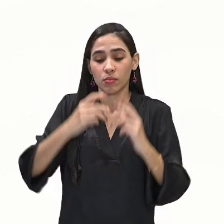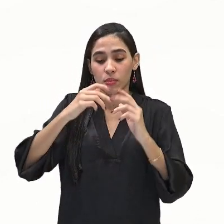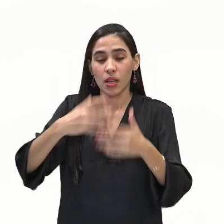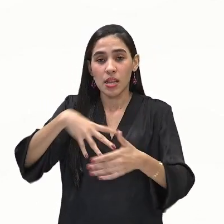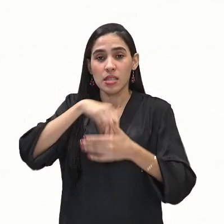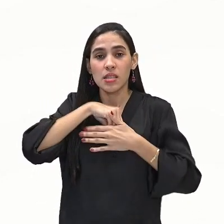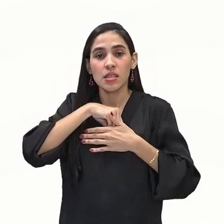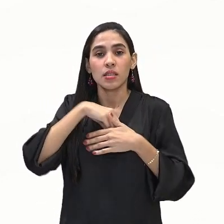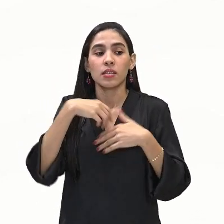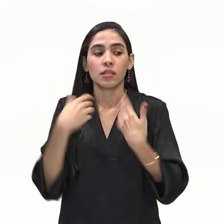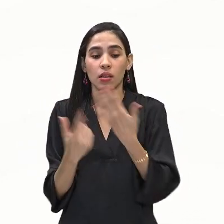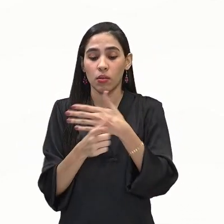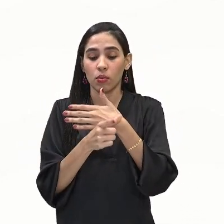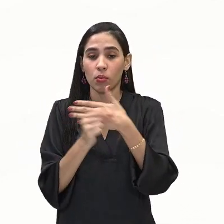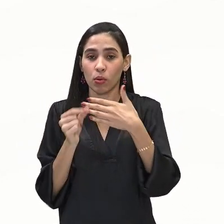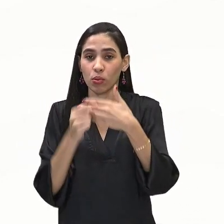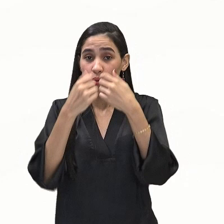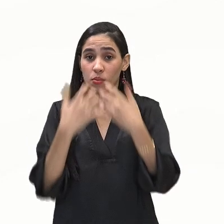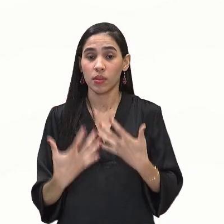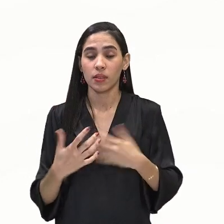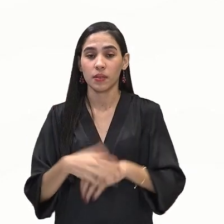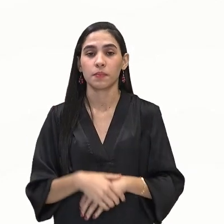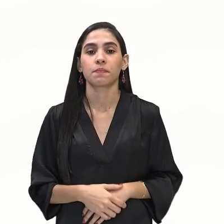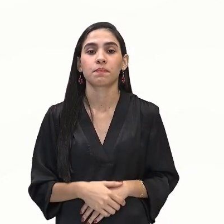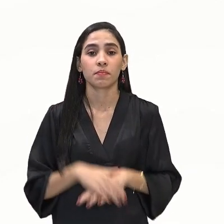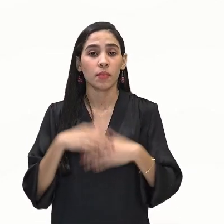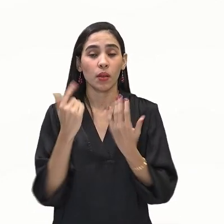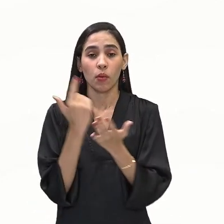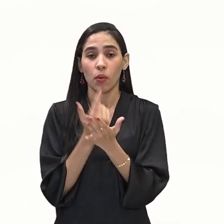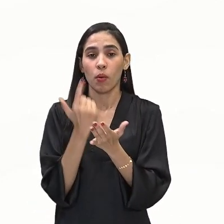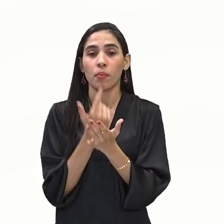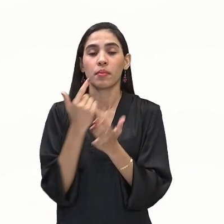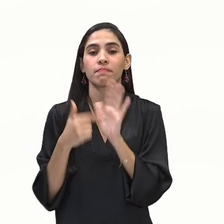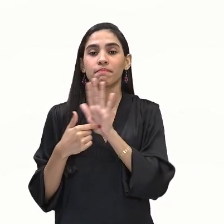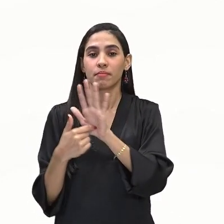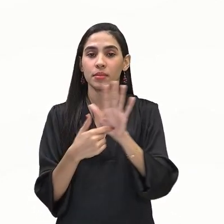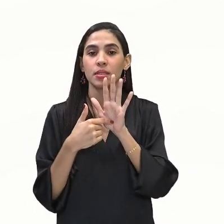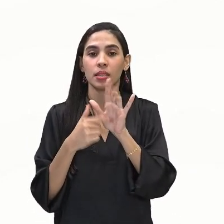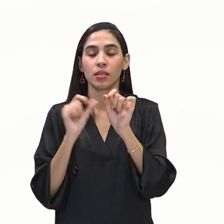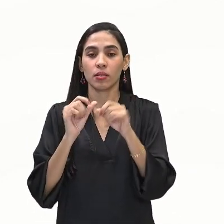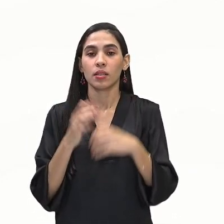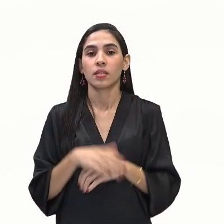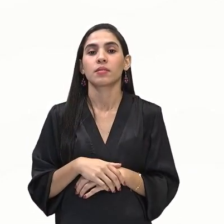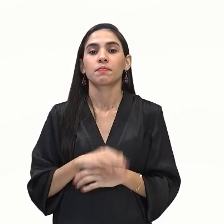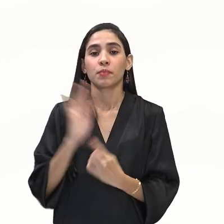E o escritor expõe isso. Então, as obras apresentam